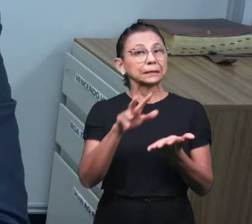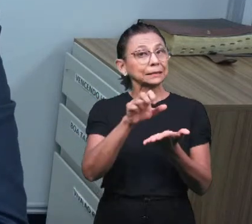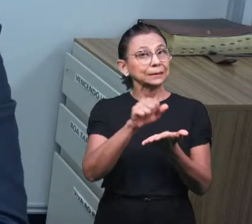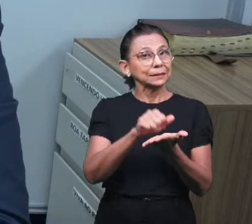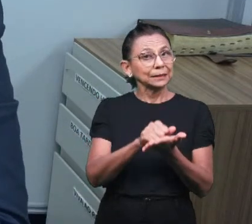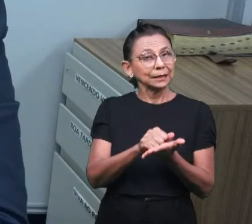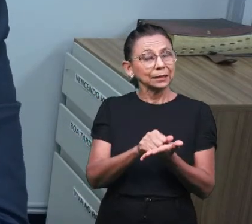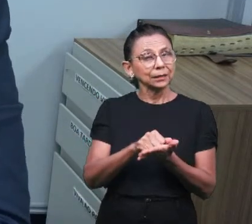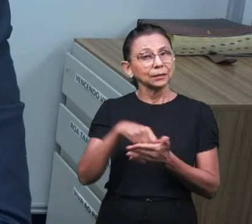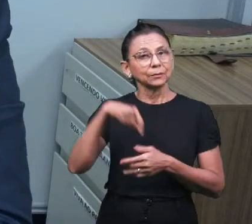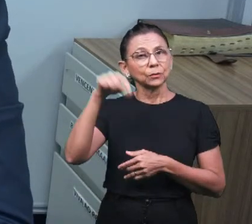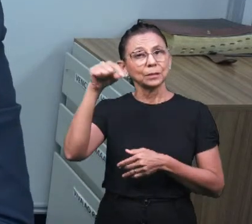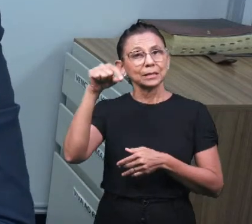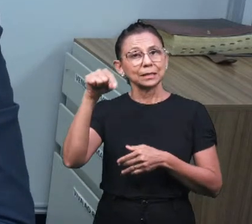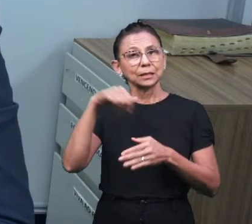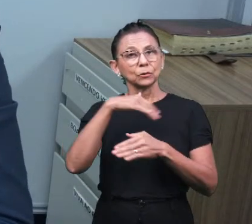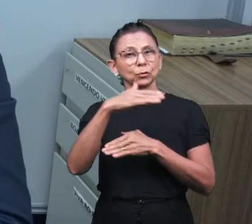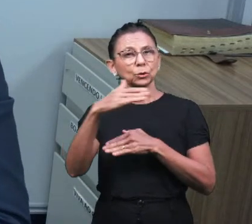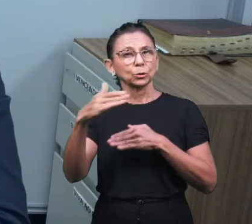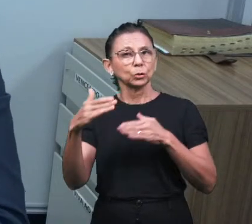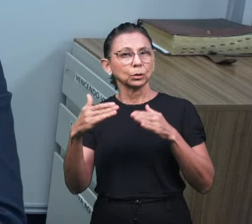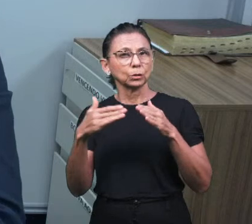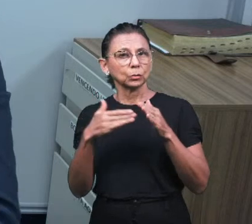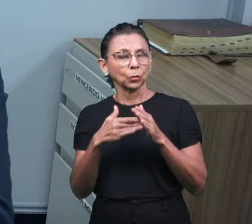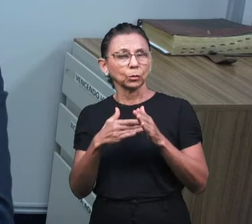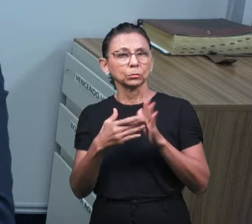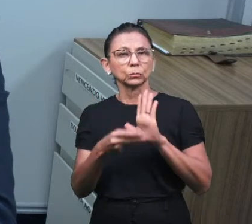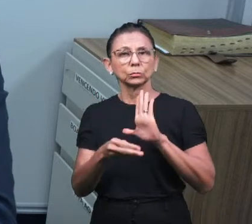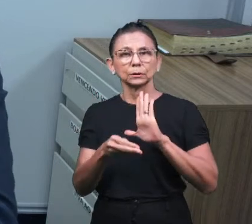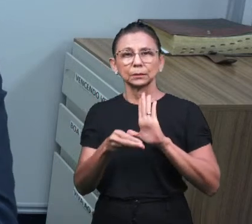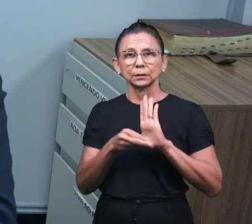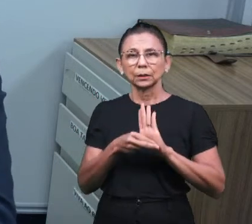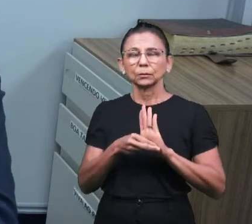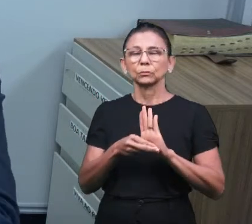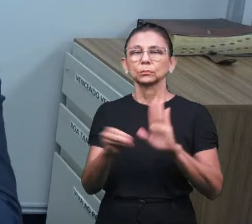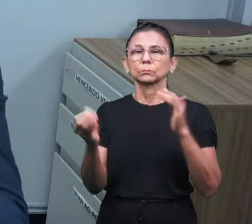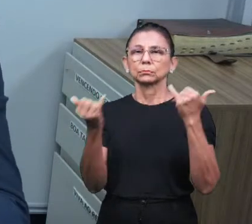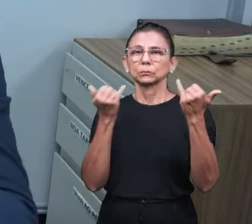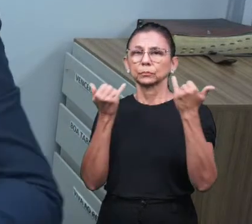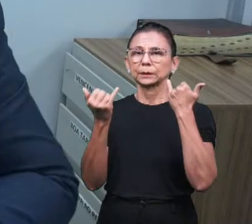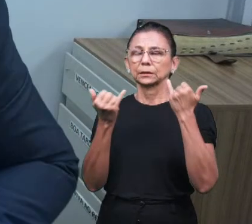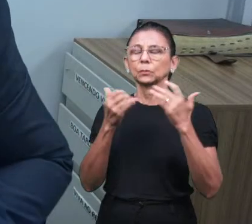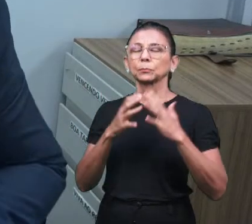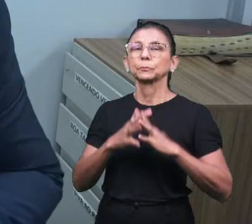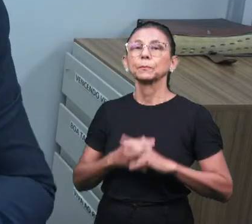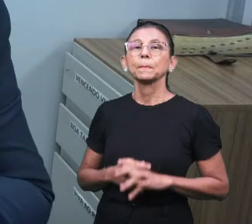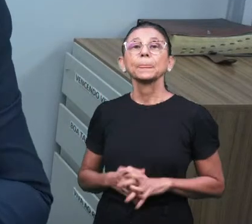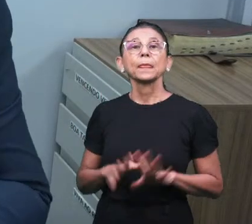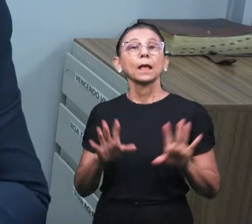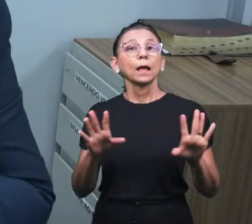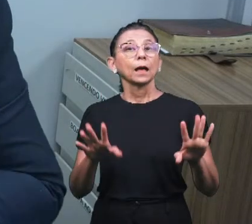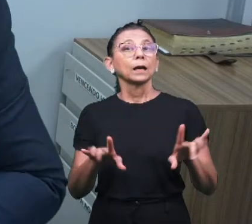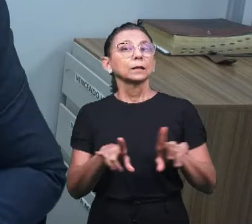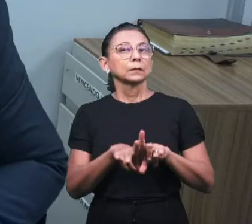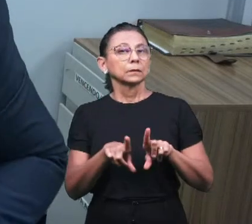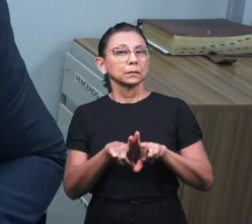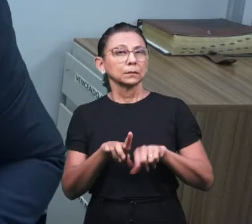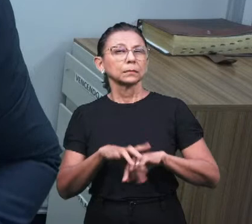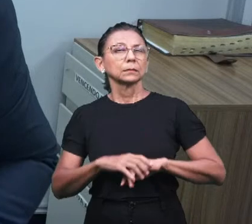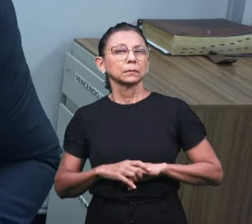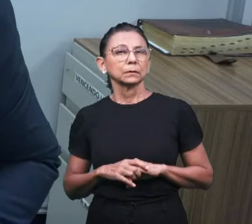o sininho de todas para você receber todos os conteúdos da Igreja Cristã Maranata. Inclusive, meus irmãos, vocês podem